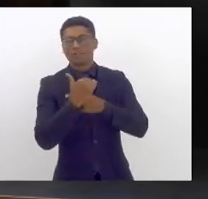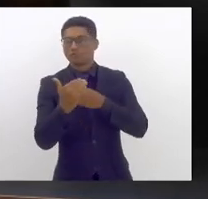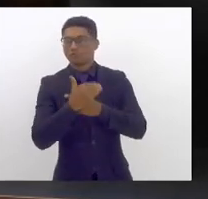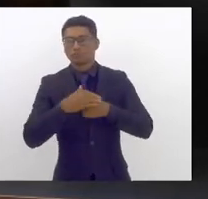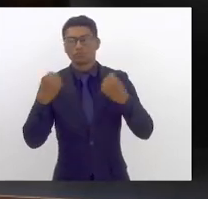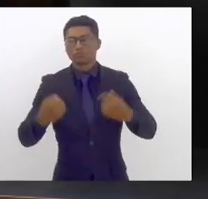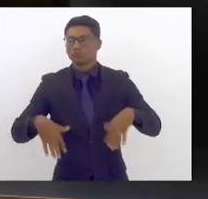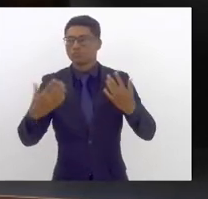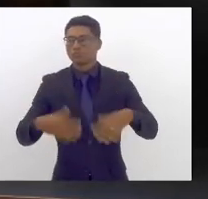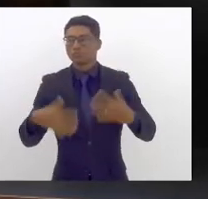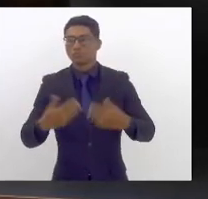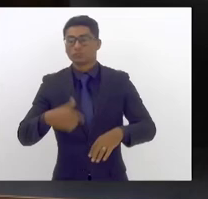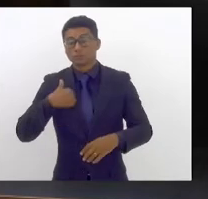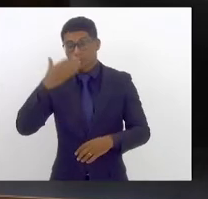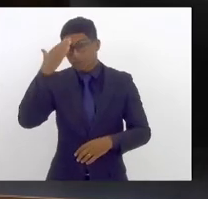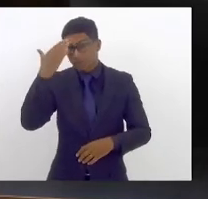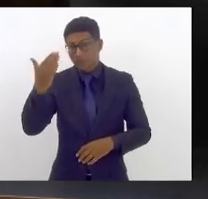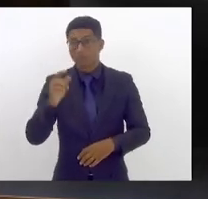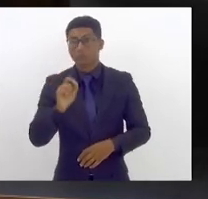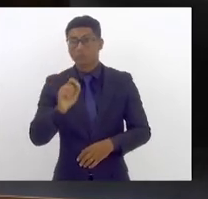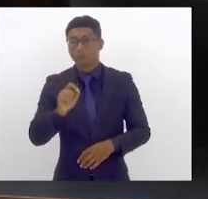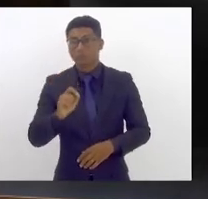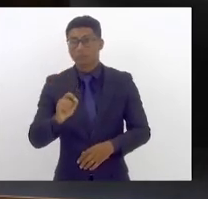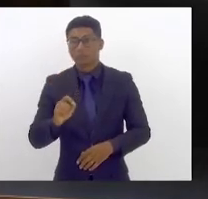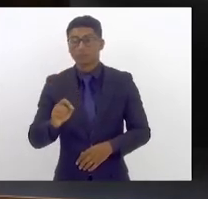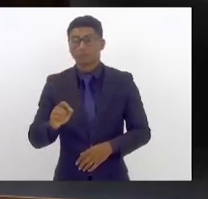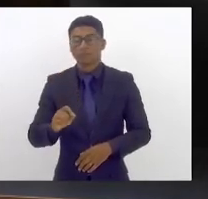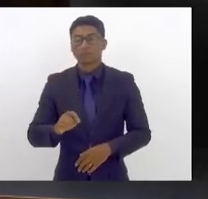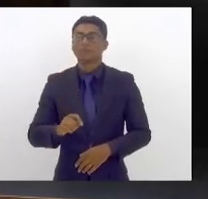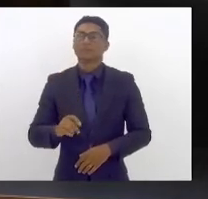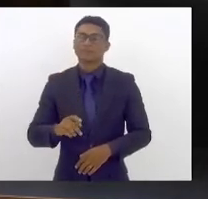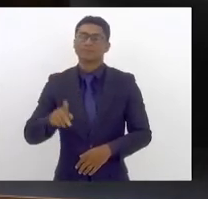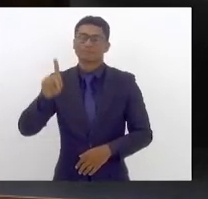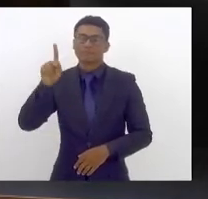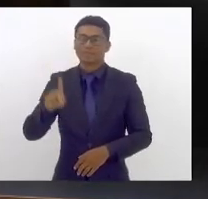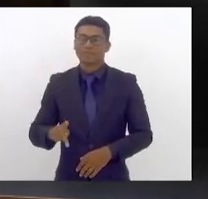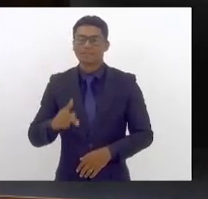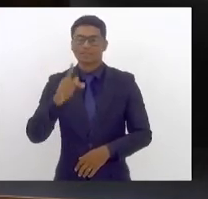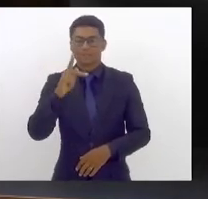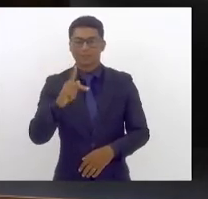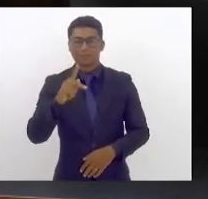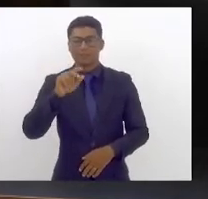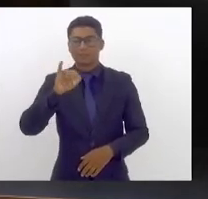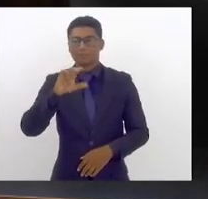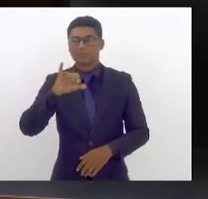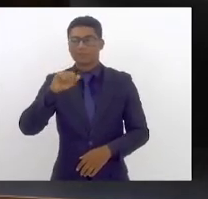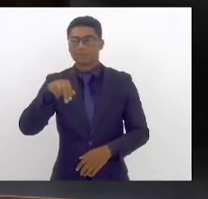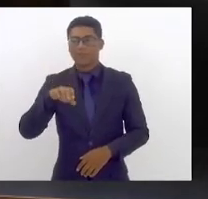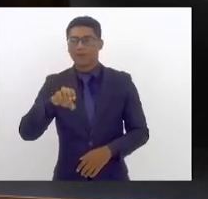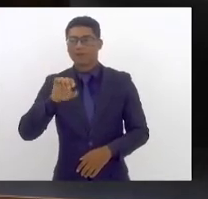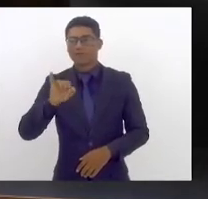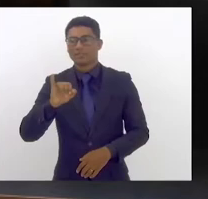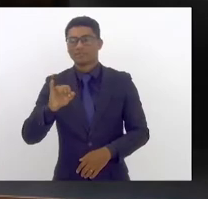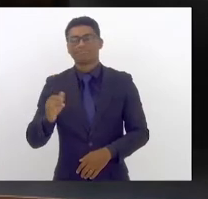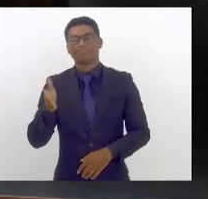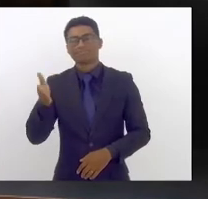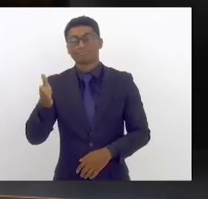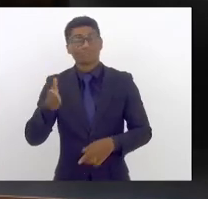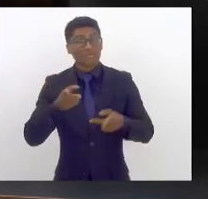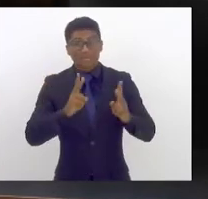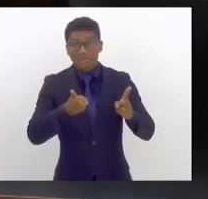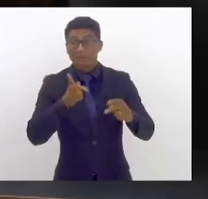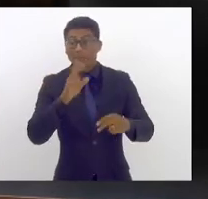é agradecer em memória ao presente pisciano e que sempre quando alguém e alguma coisa danosa para